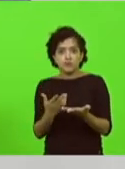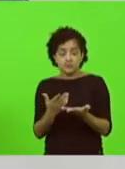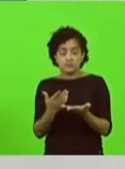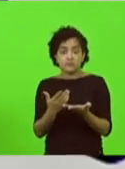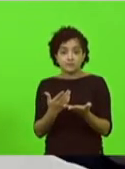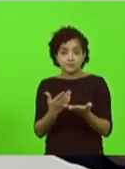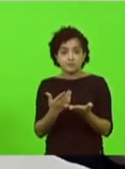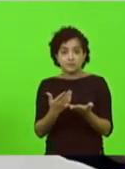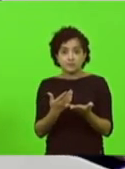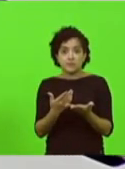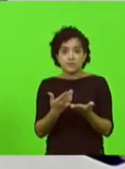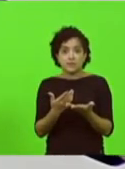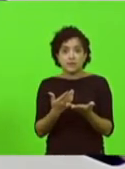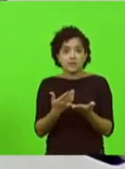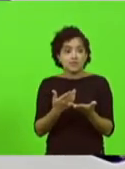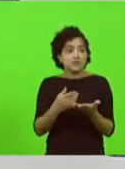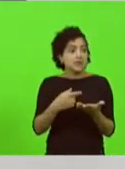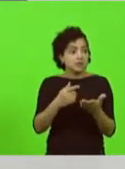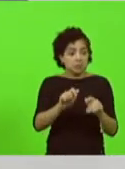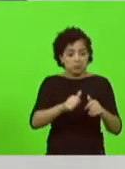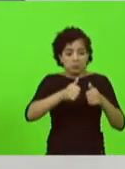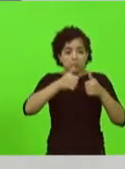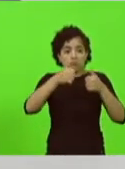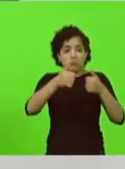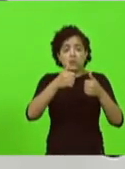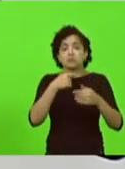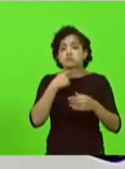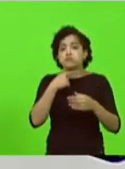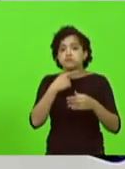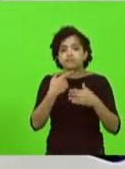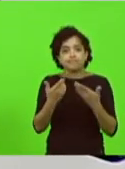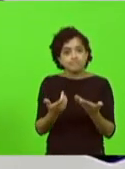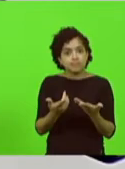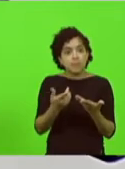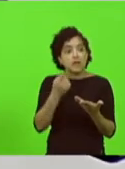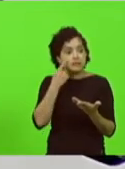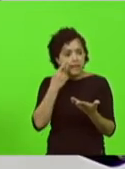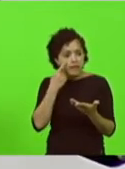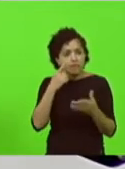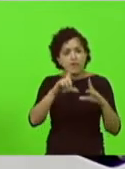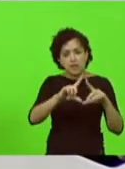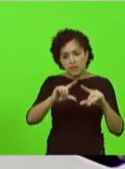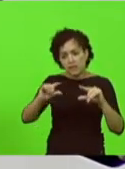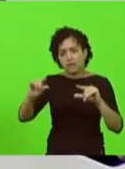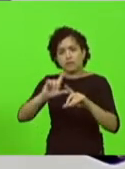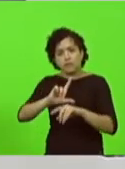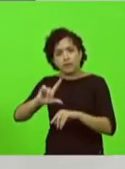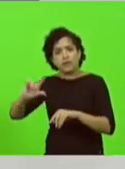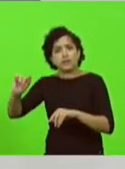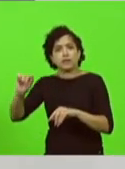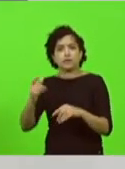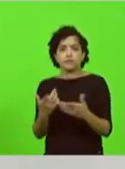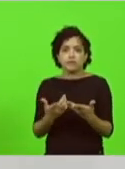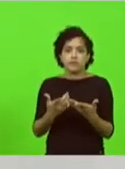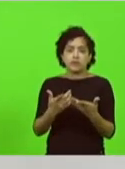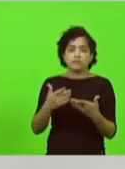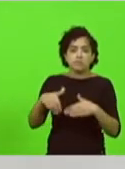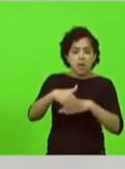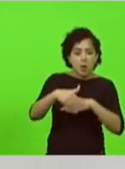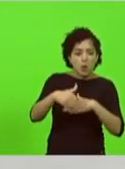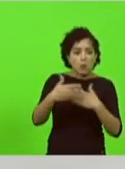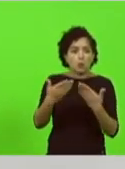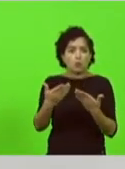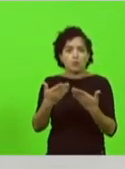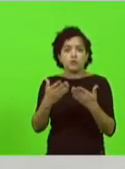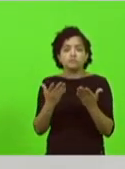carcerária que não recupera, mas tem alguém que quer vê-los na rua, fazendo experiência como se fosse um laboratório. Se der certo, tudo bem,